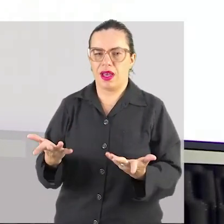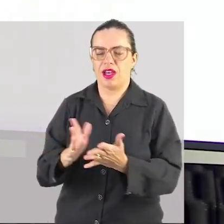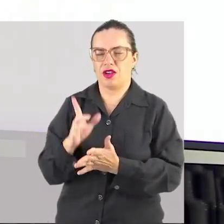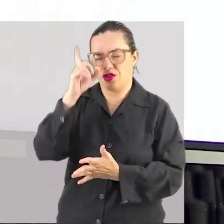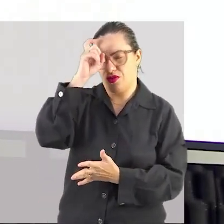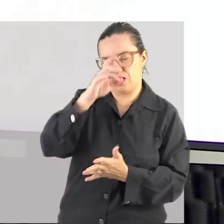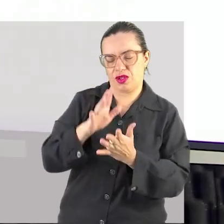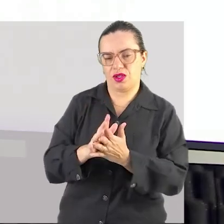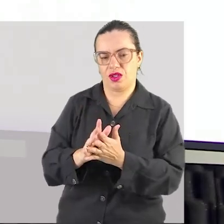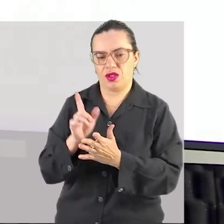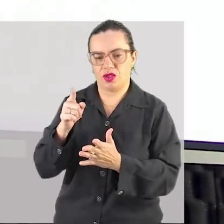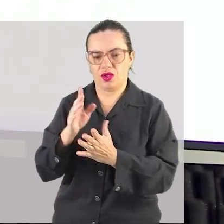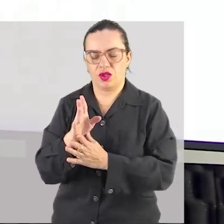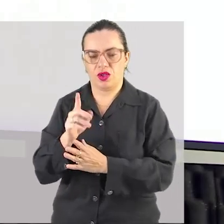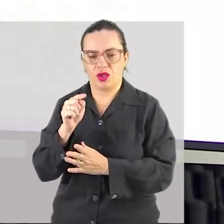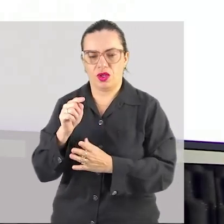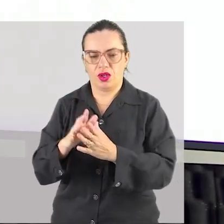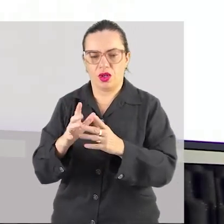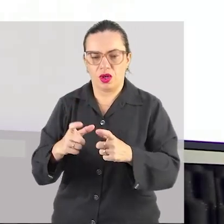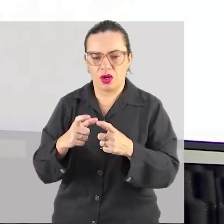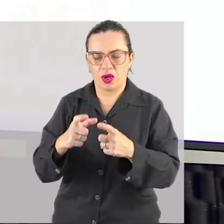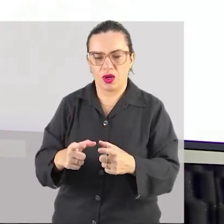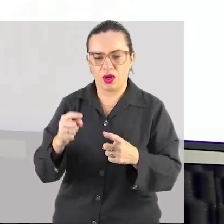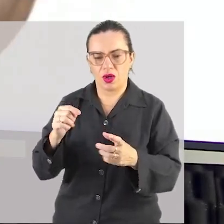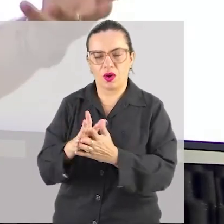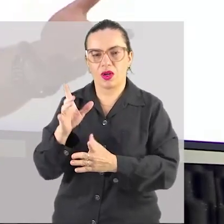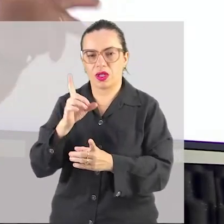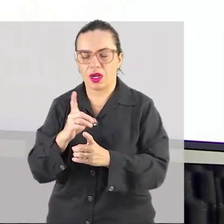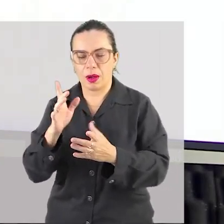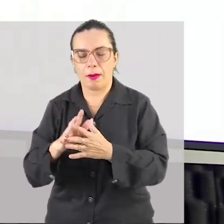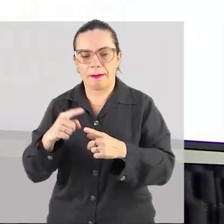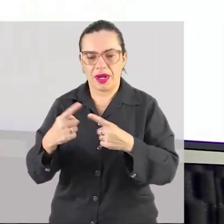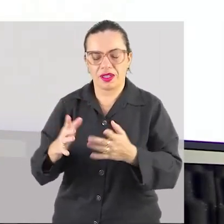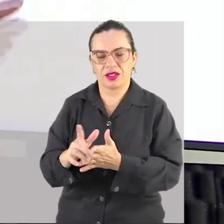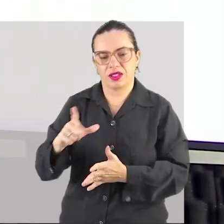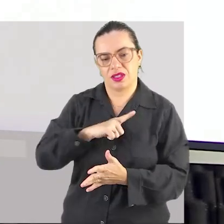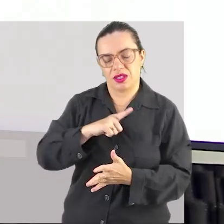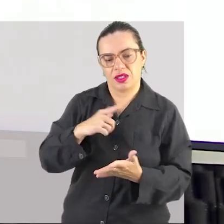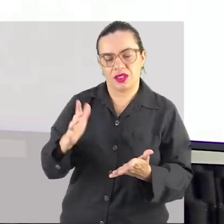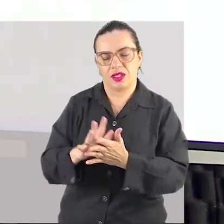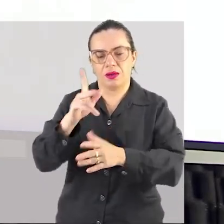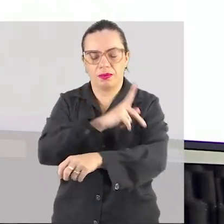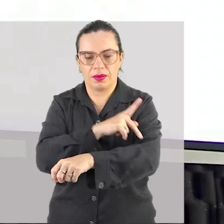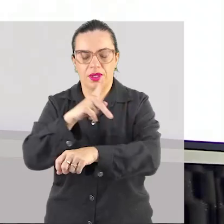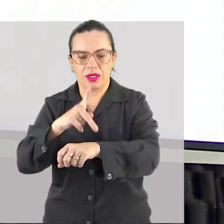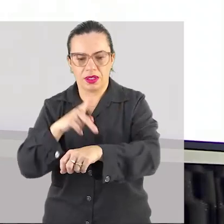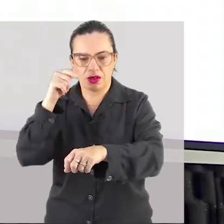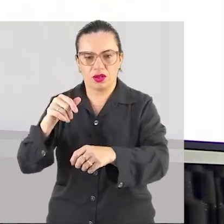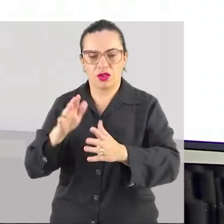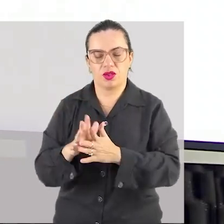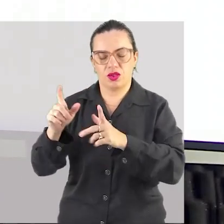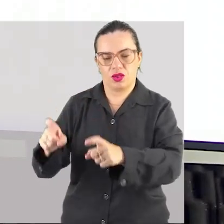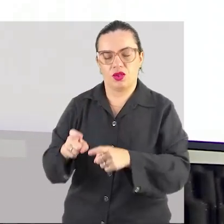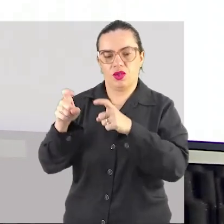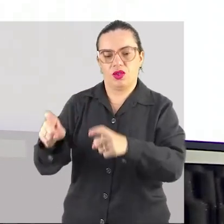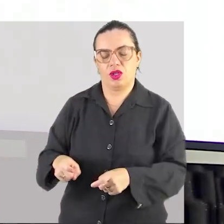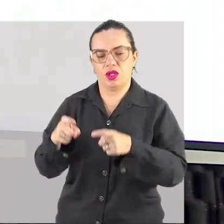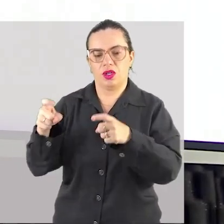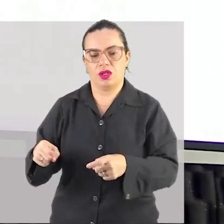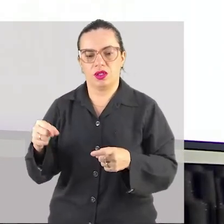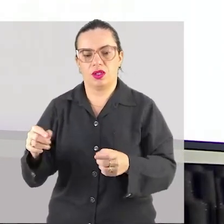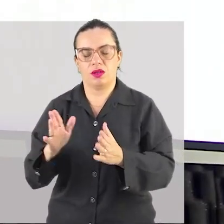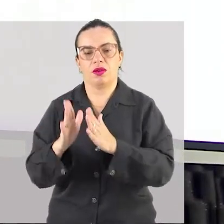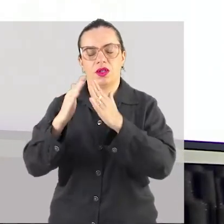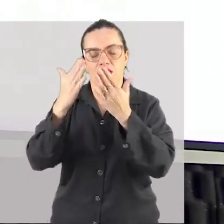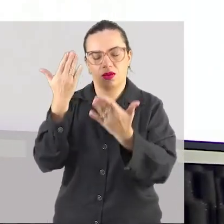campo escolas rurais escolas inclusive com Pedagogia do campo voltada paraa dinâmica Rural também já existem já é realidade do nosso